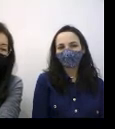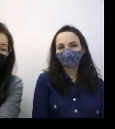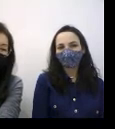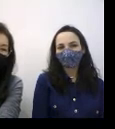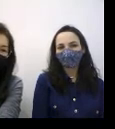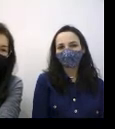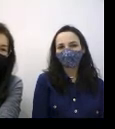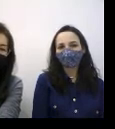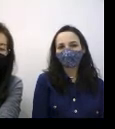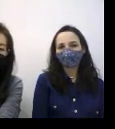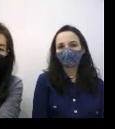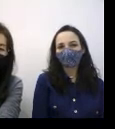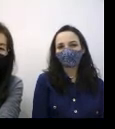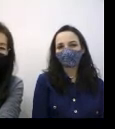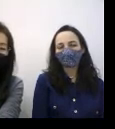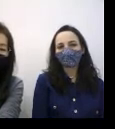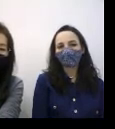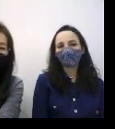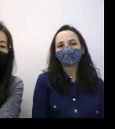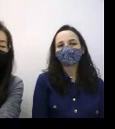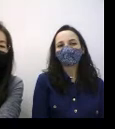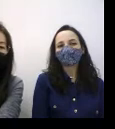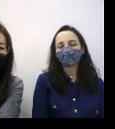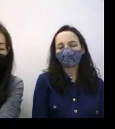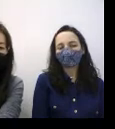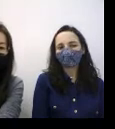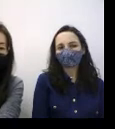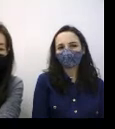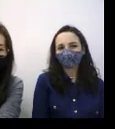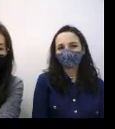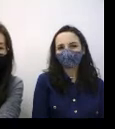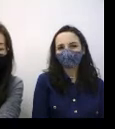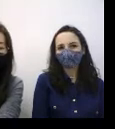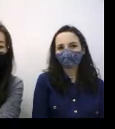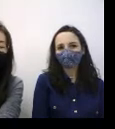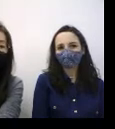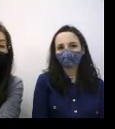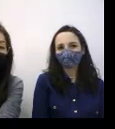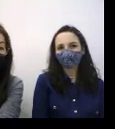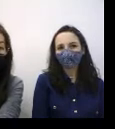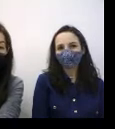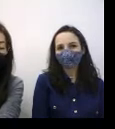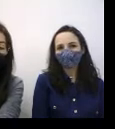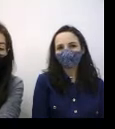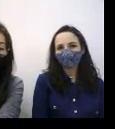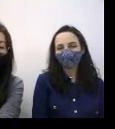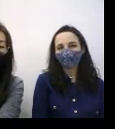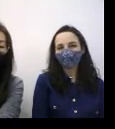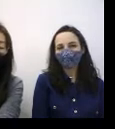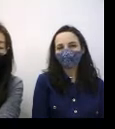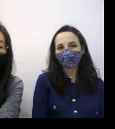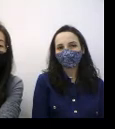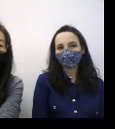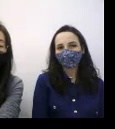que a gente possa ter ajudado, contribuído de alguma forma, né, nesse momento ainda bastante difícil, em que a